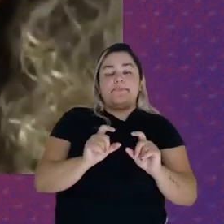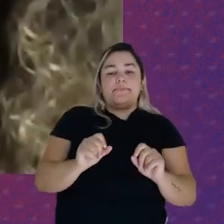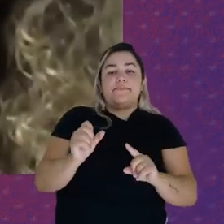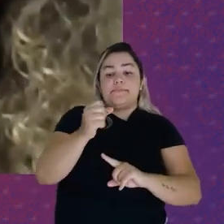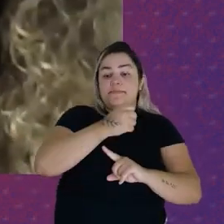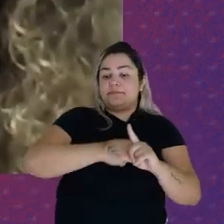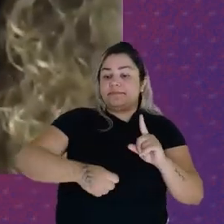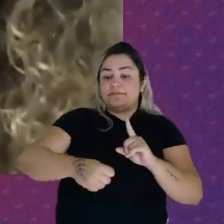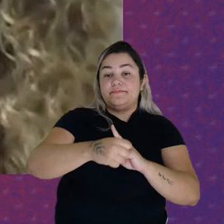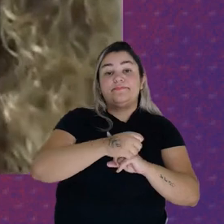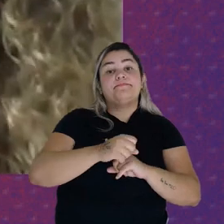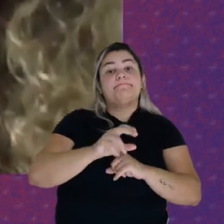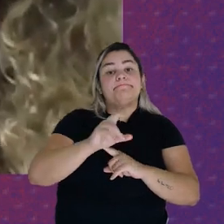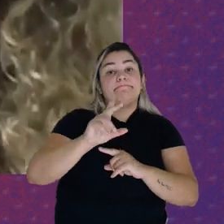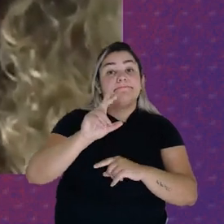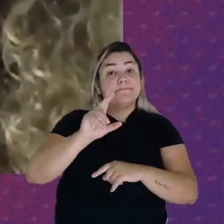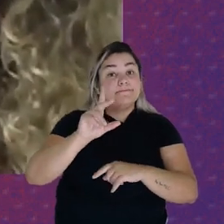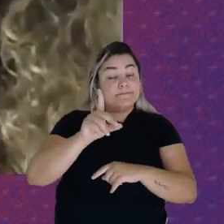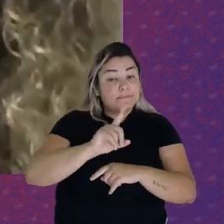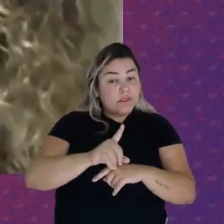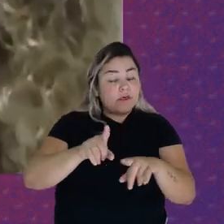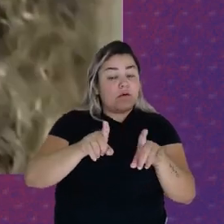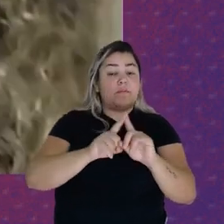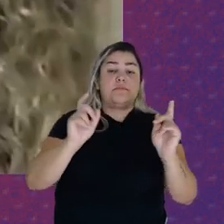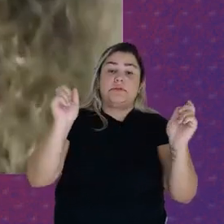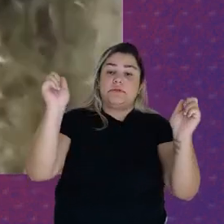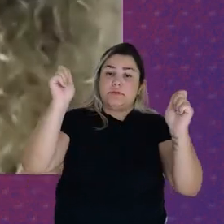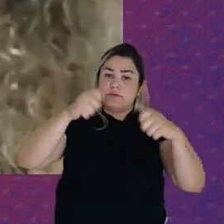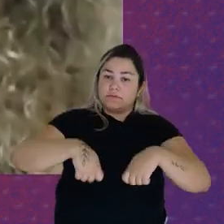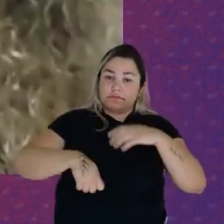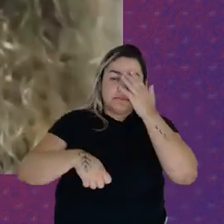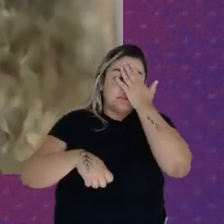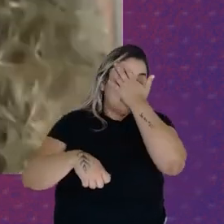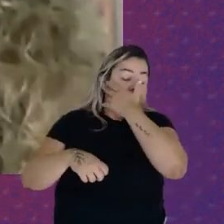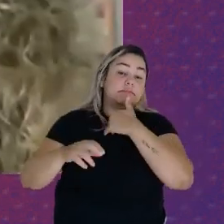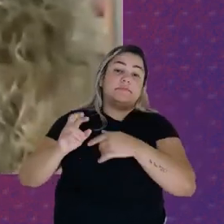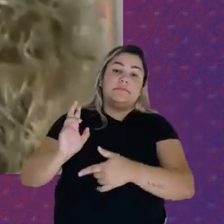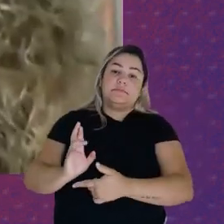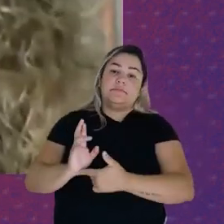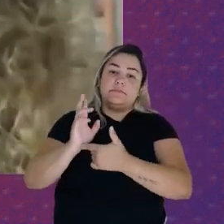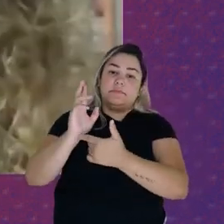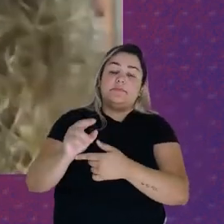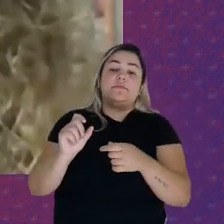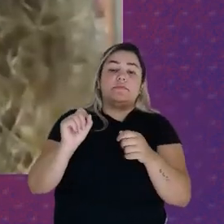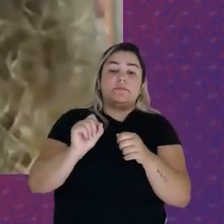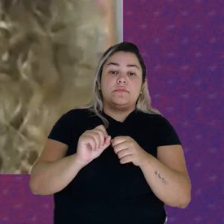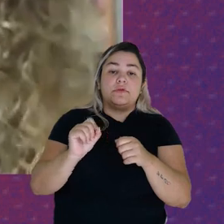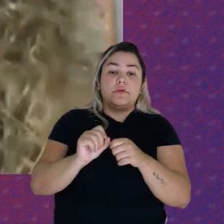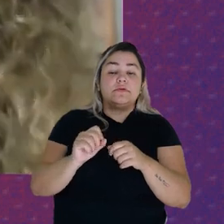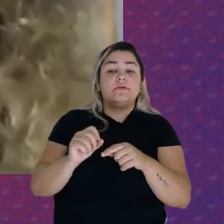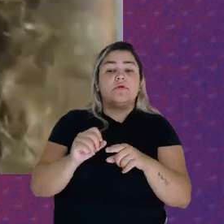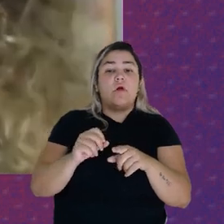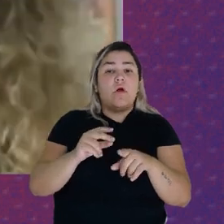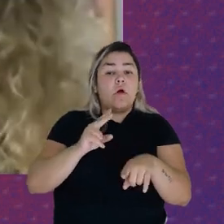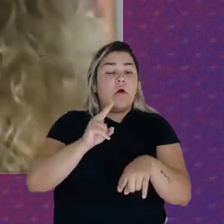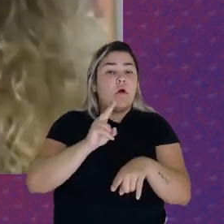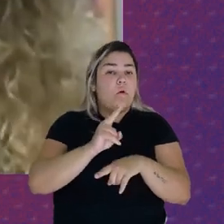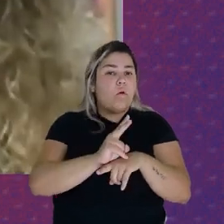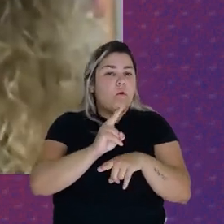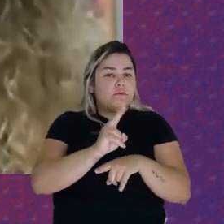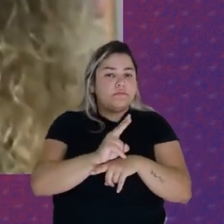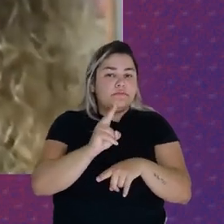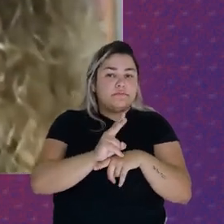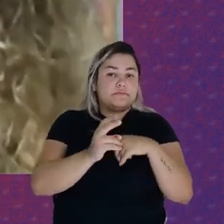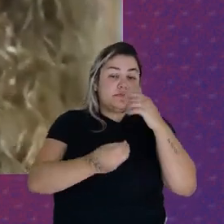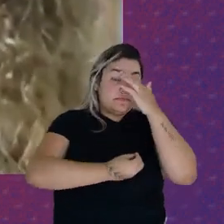não necessariamente estava representado na política, fez com que um lado conservador reagisse à nossa participação